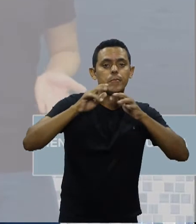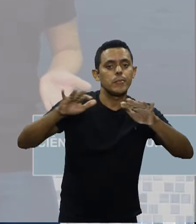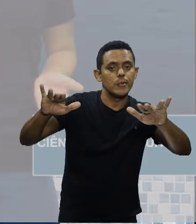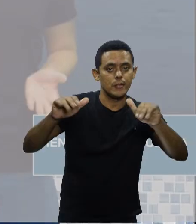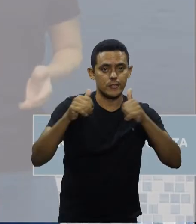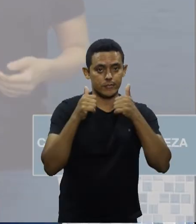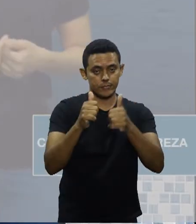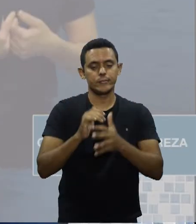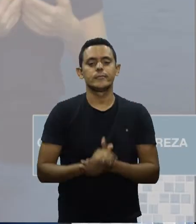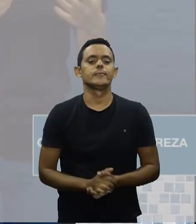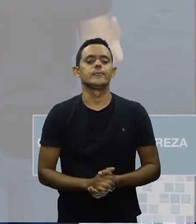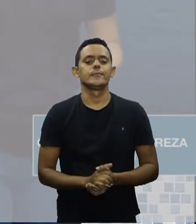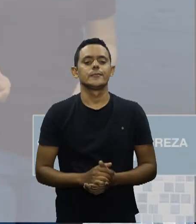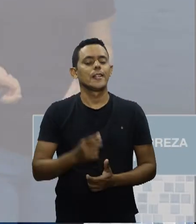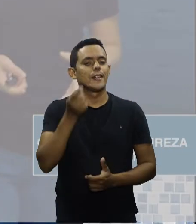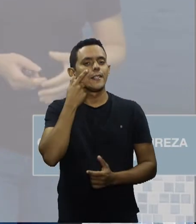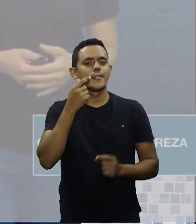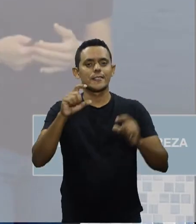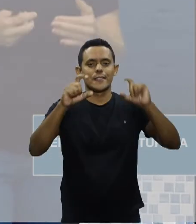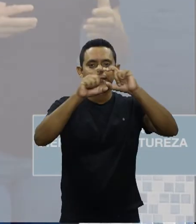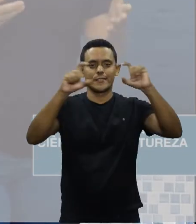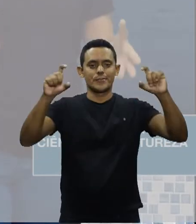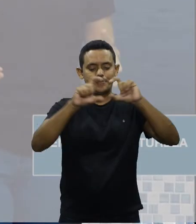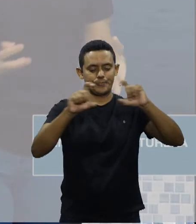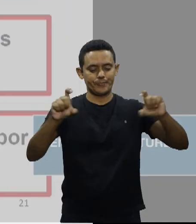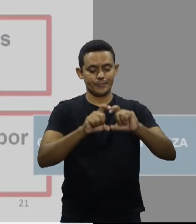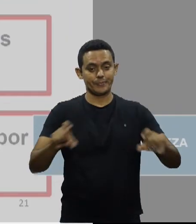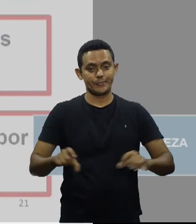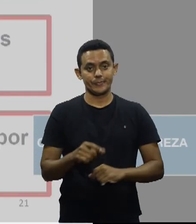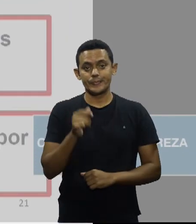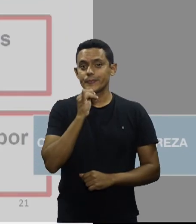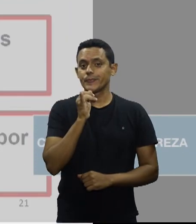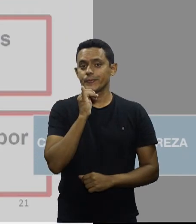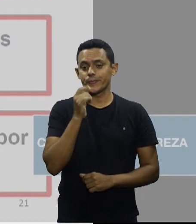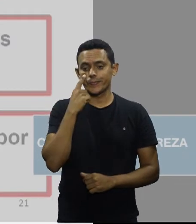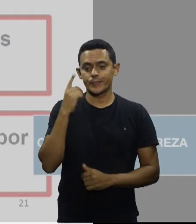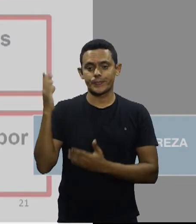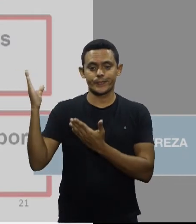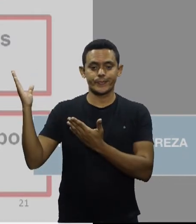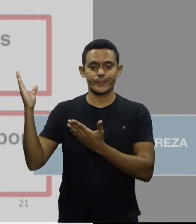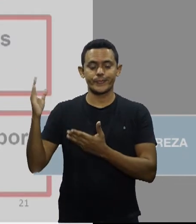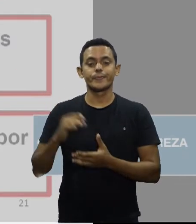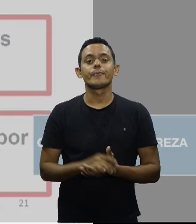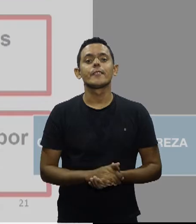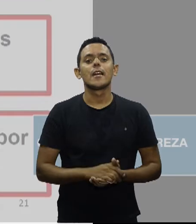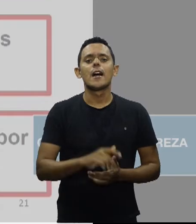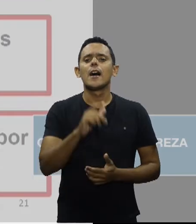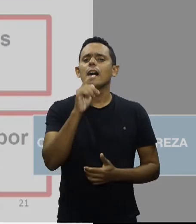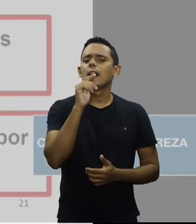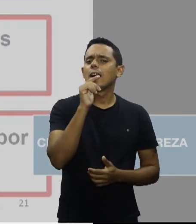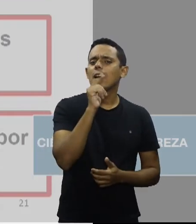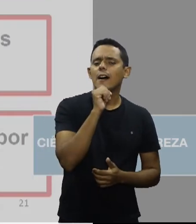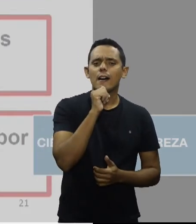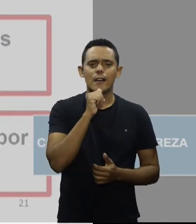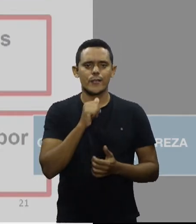COVID-19, né? Do coronavírus. Então, fazer gargarejo com água morna, sal e vinagre elimina o coronavírus. Gente,